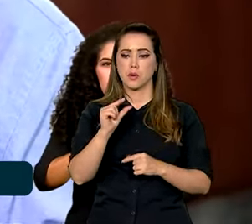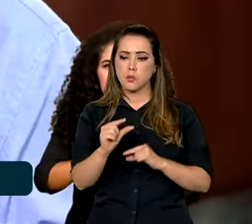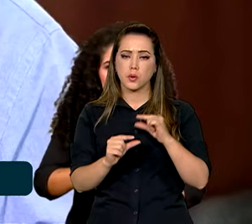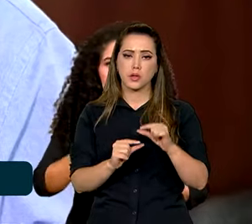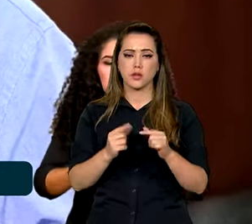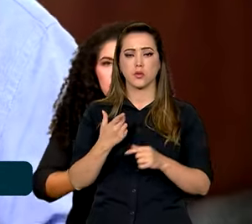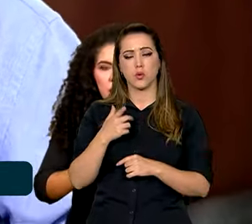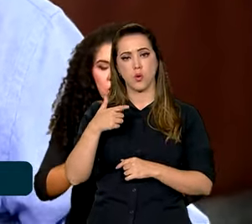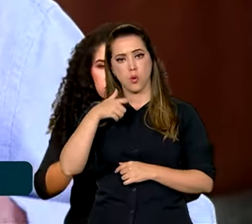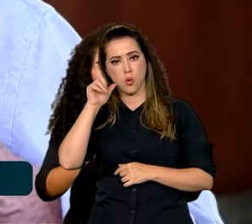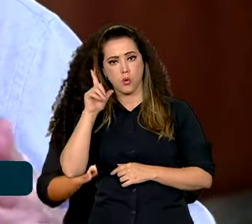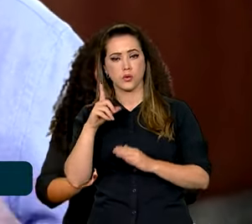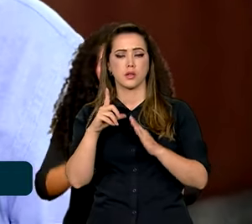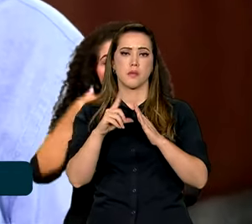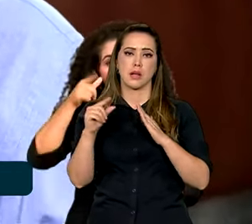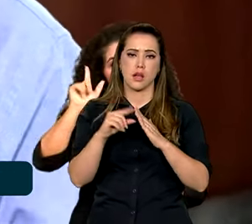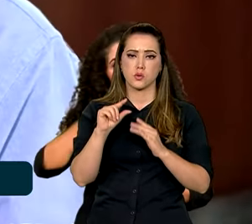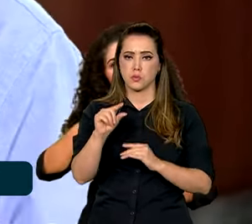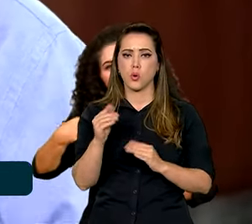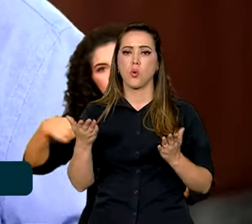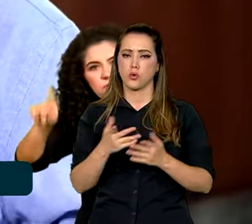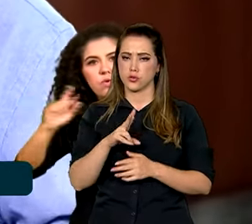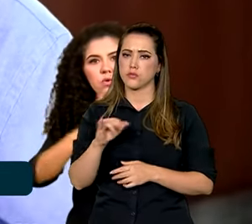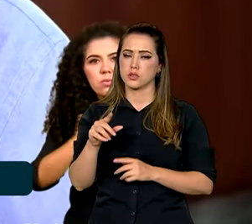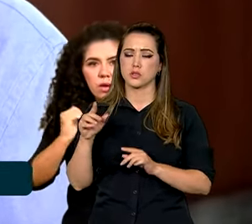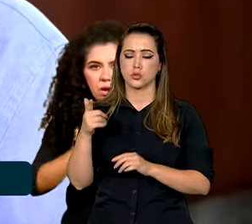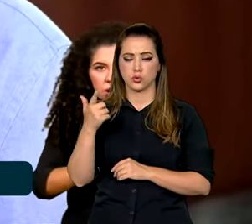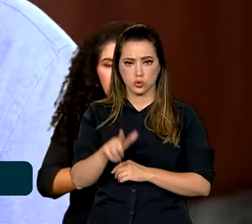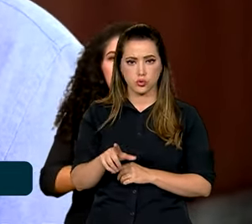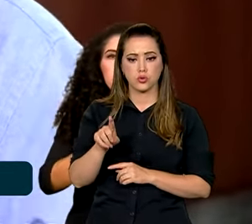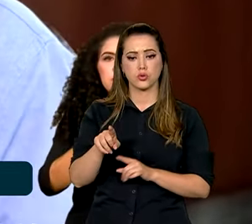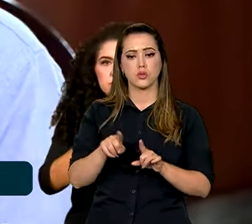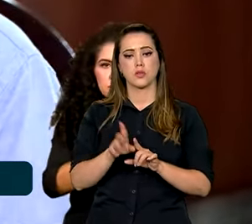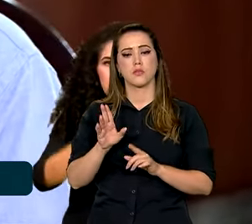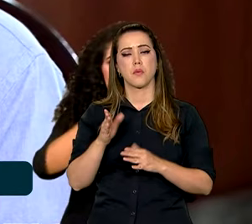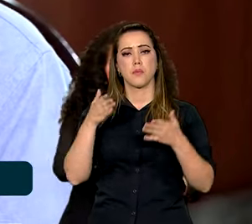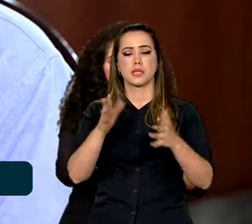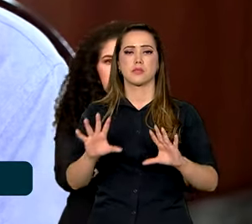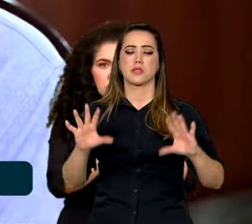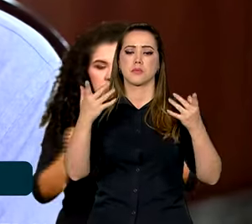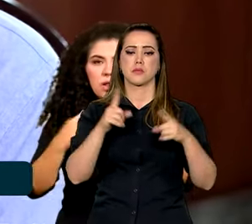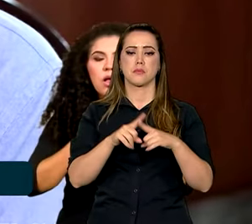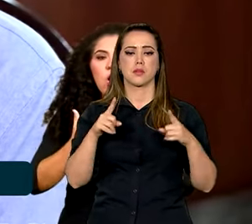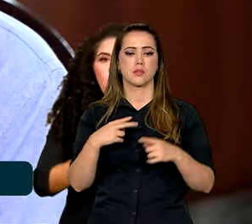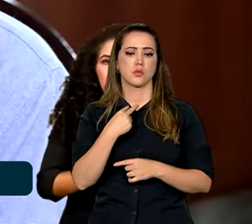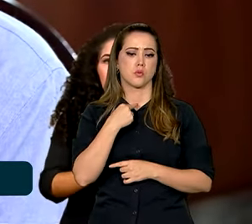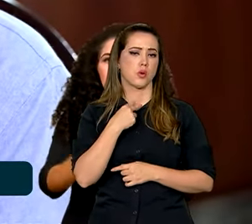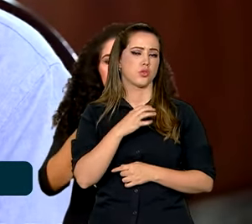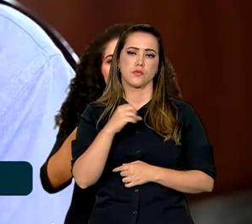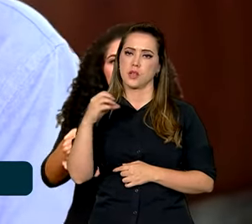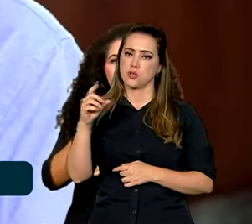ontem eu fui no palácio um pouco hoje eu vou outra vez no palácio vou começar a participar de alguns eventos mas na verdade eu não posso